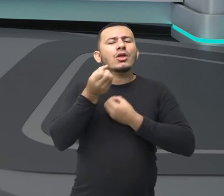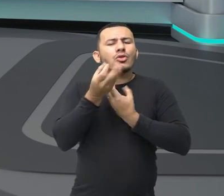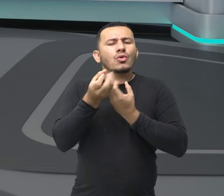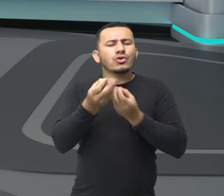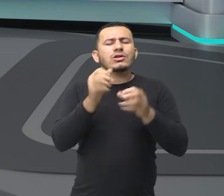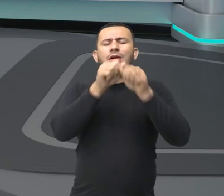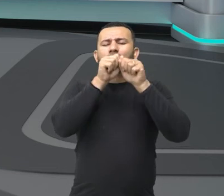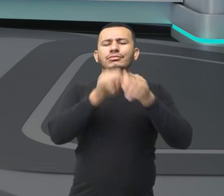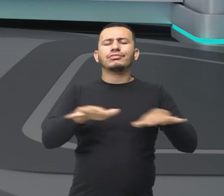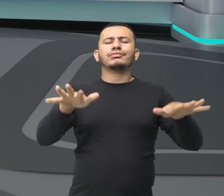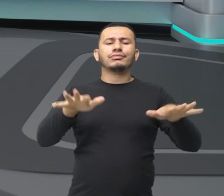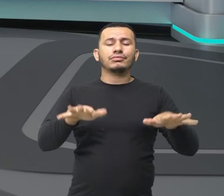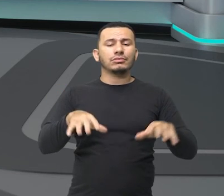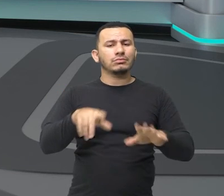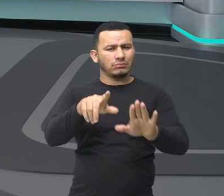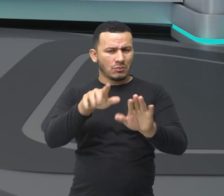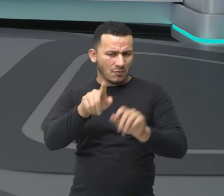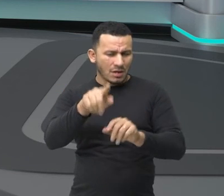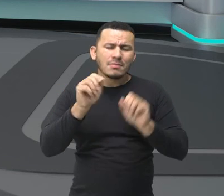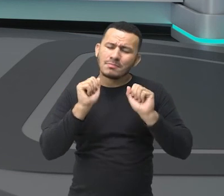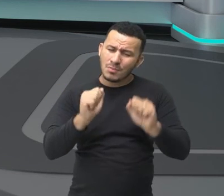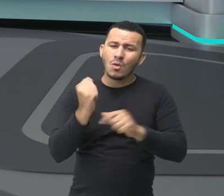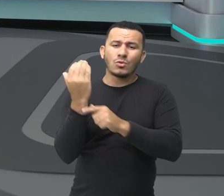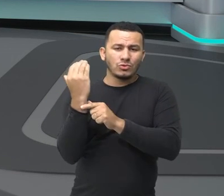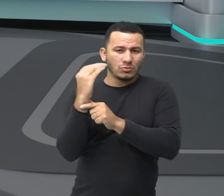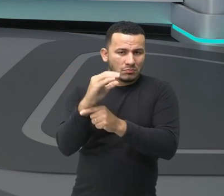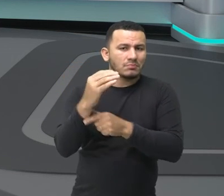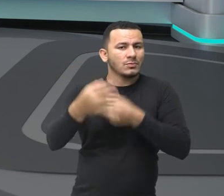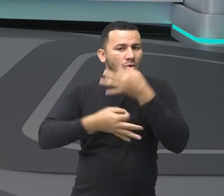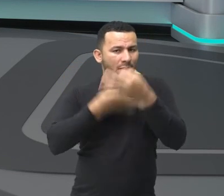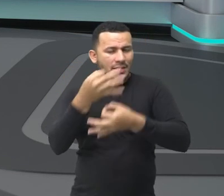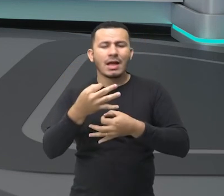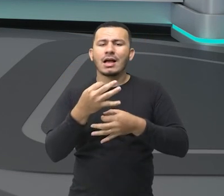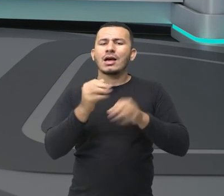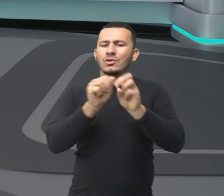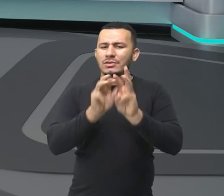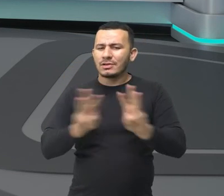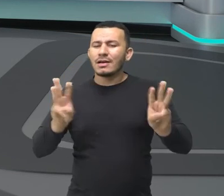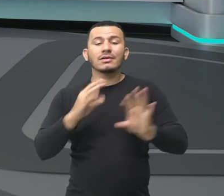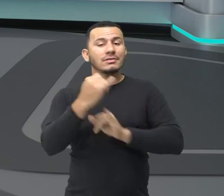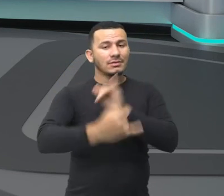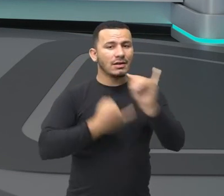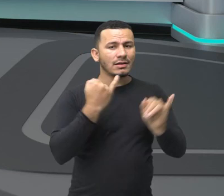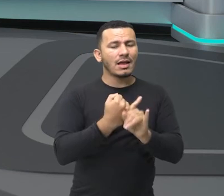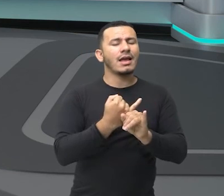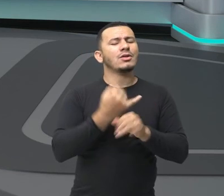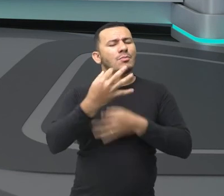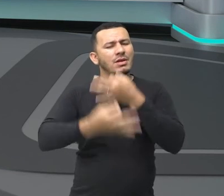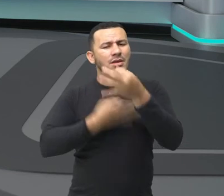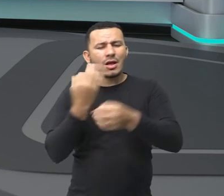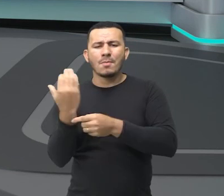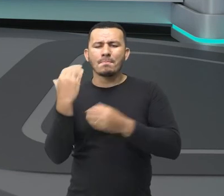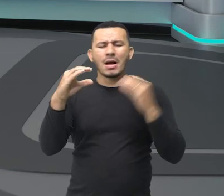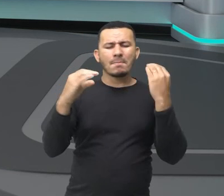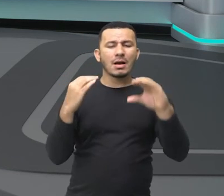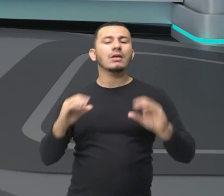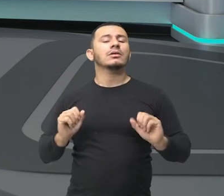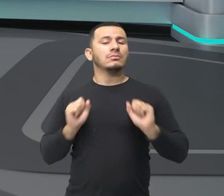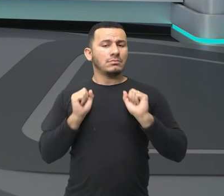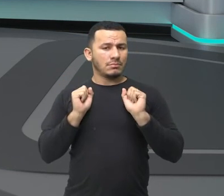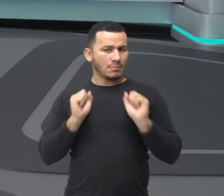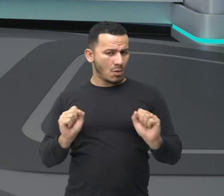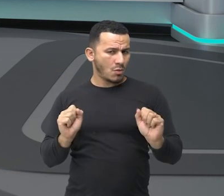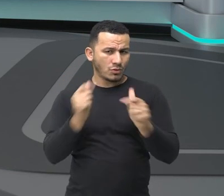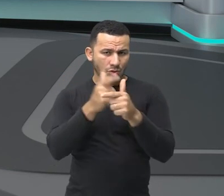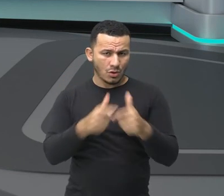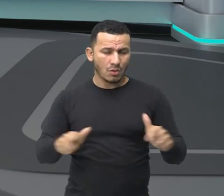notícia. Então, sim, você pode fazer comentários online, comentários na internet para expressar a sua opinião. É sobre isso que a gente está trabalhando aqui, né?